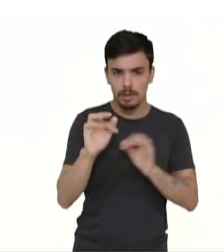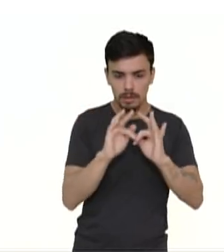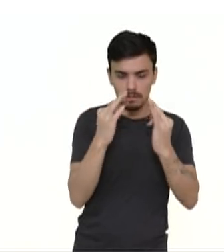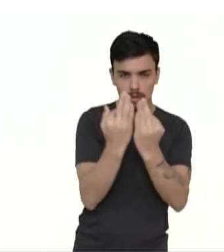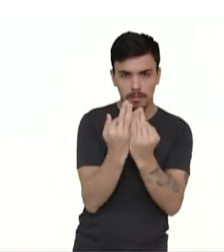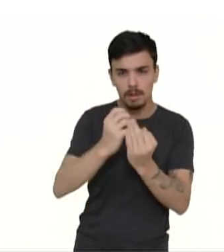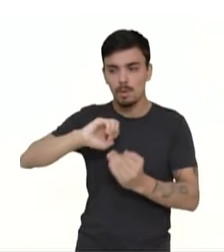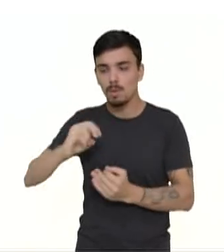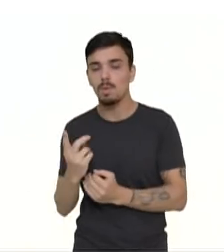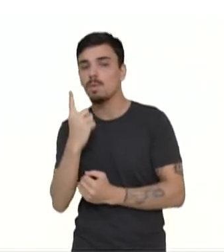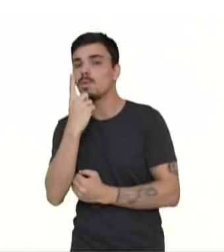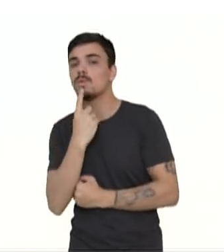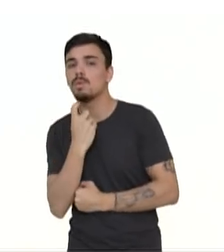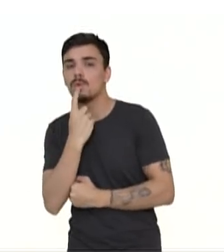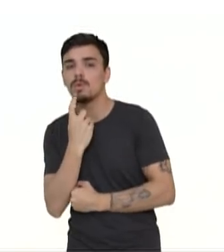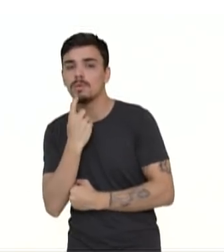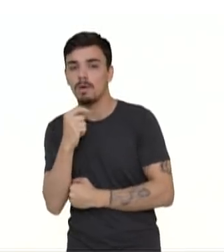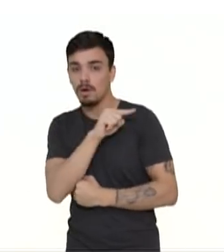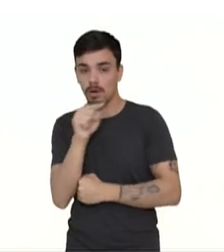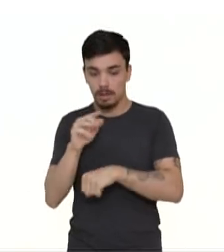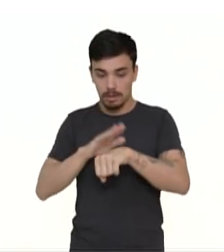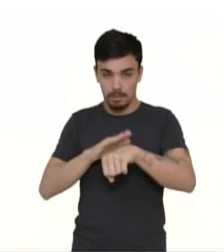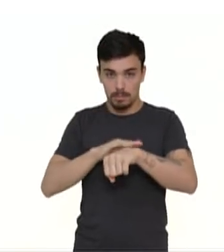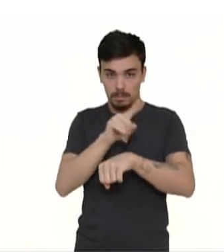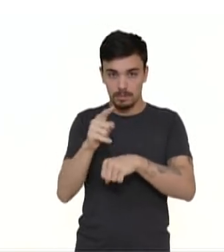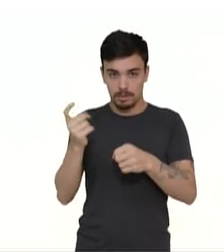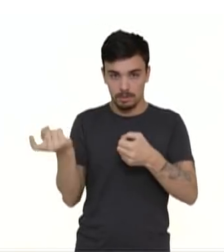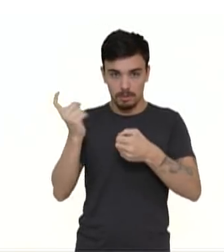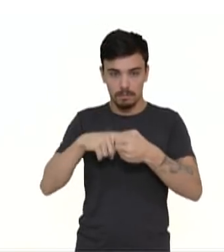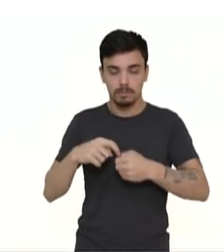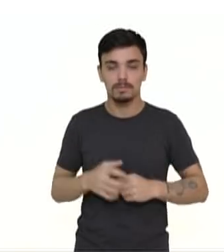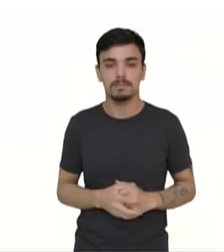ruivos? Essa é muito fácil. Um tempinho aí para vocês assinalarem.